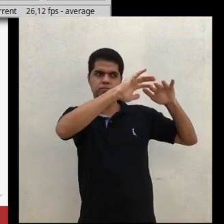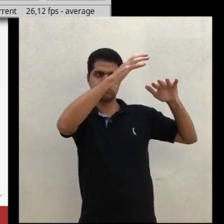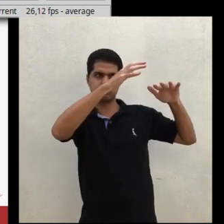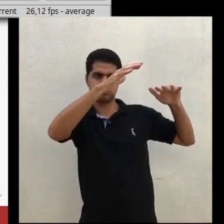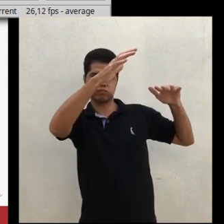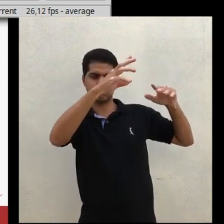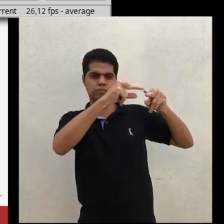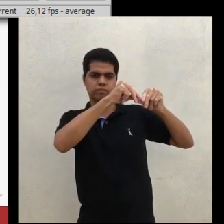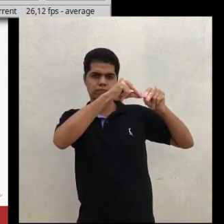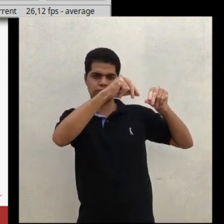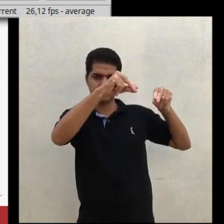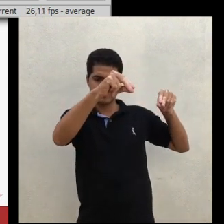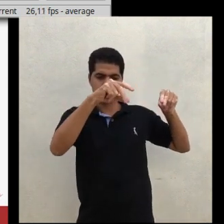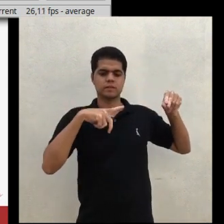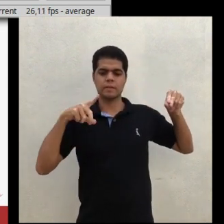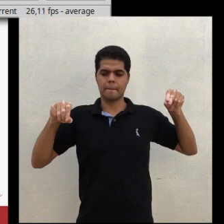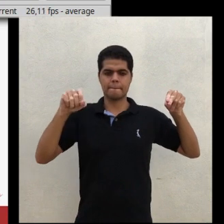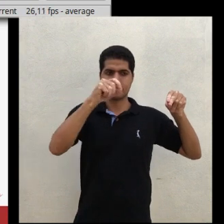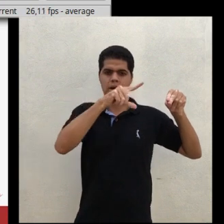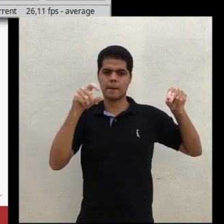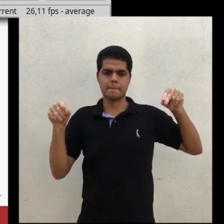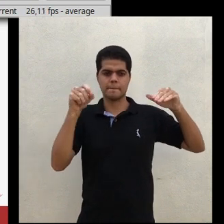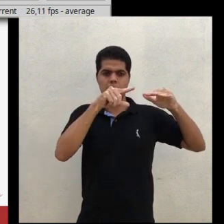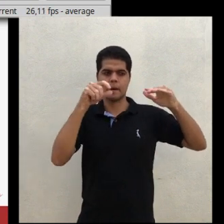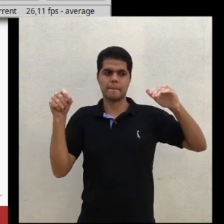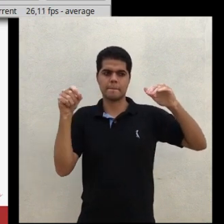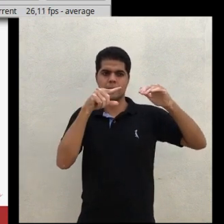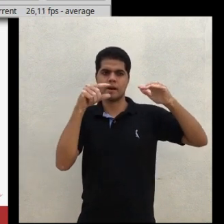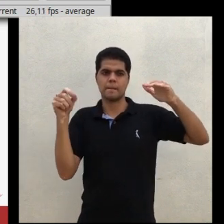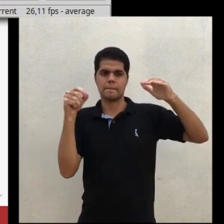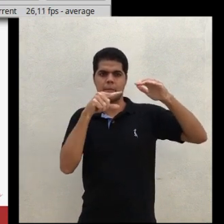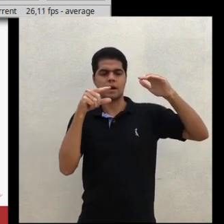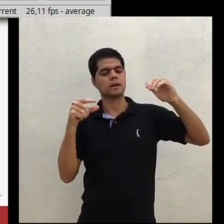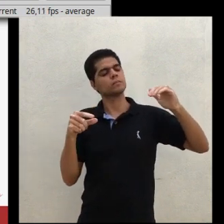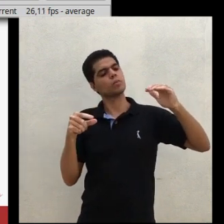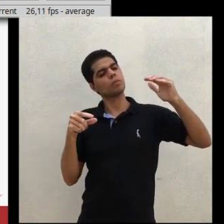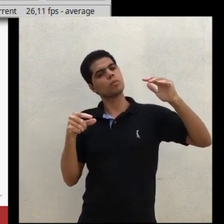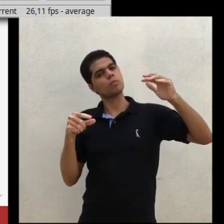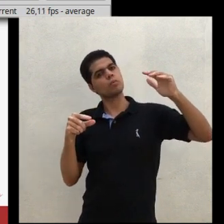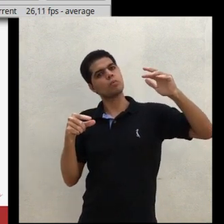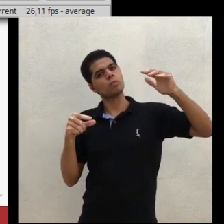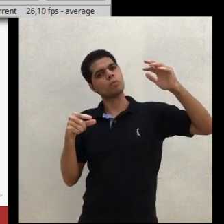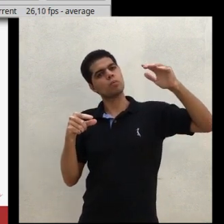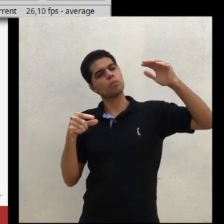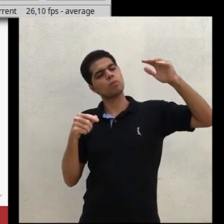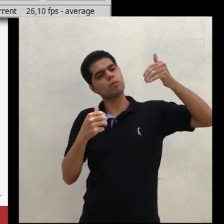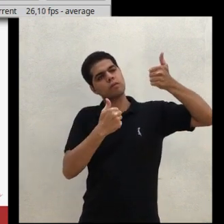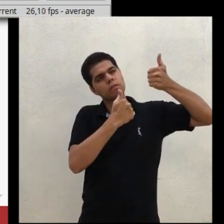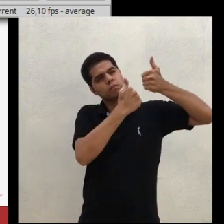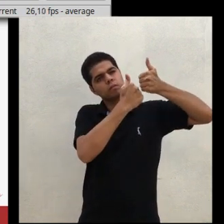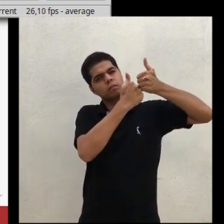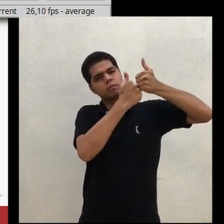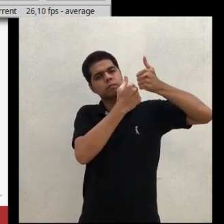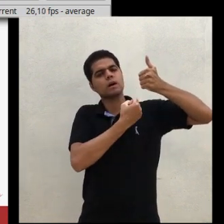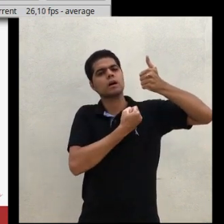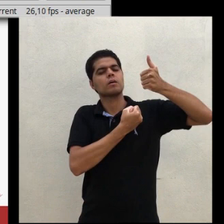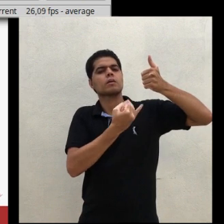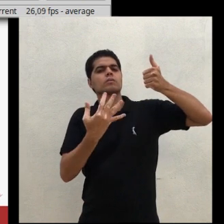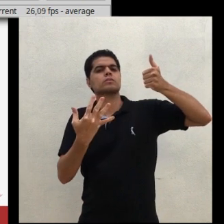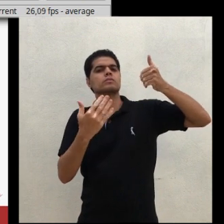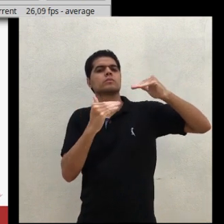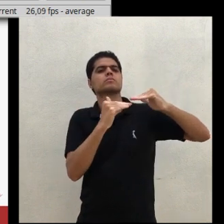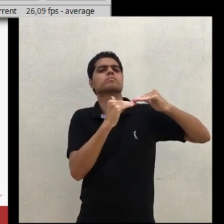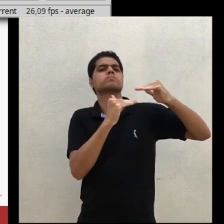gradativamente ele vai aproximando de 1, que caracteriza que aquilo é um monte de